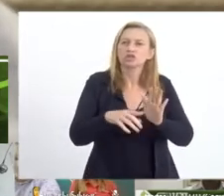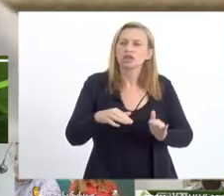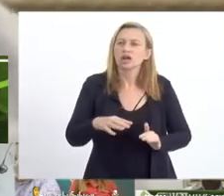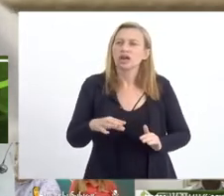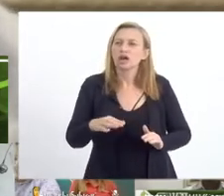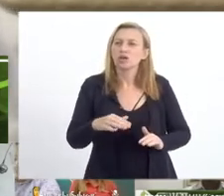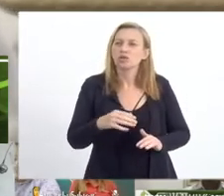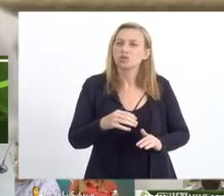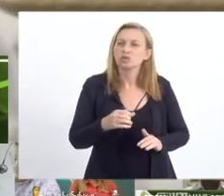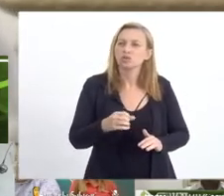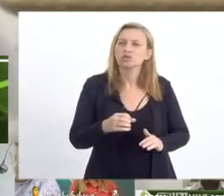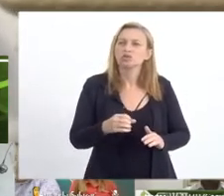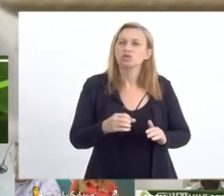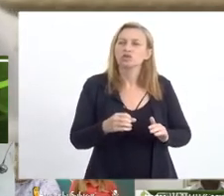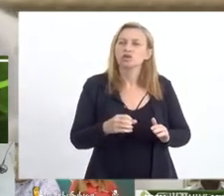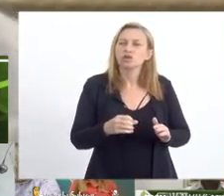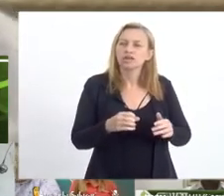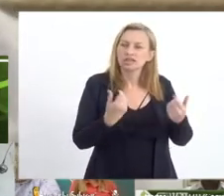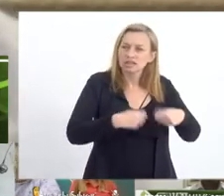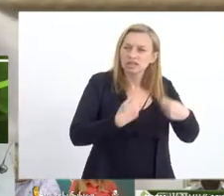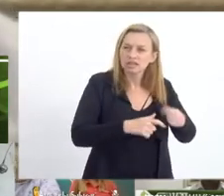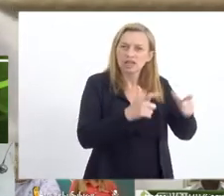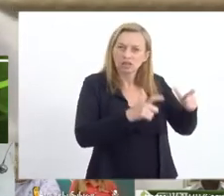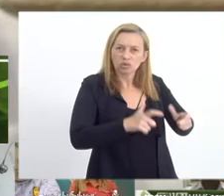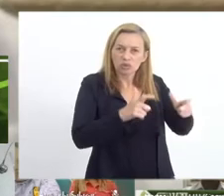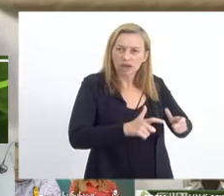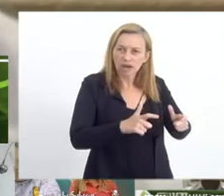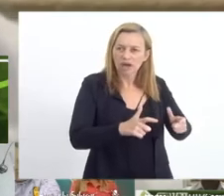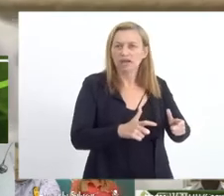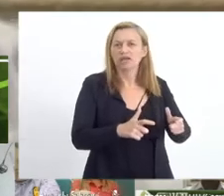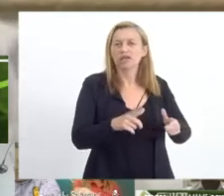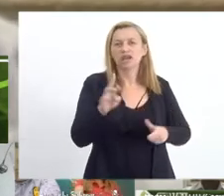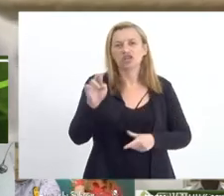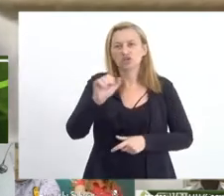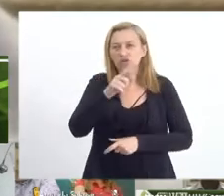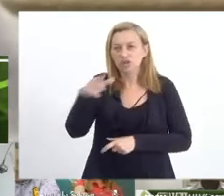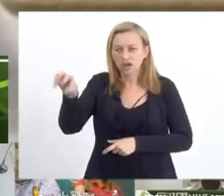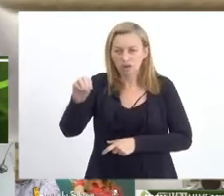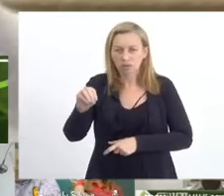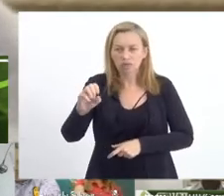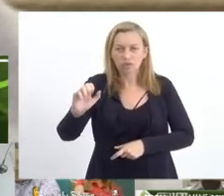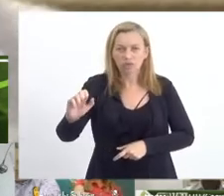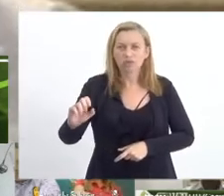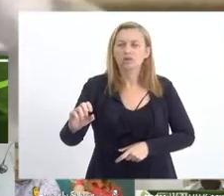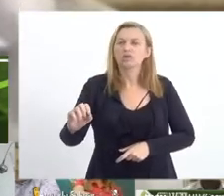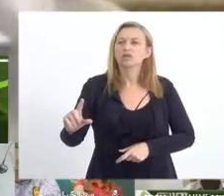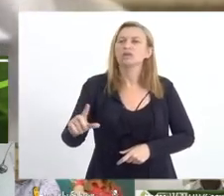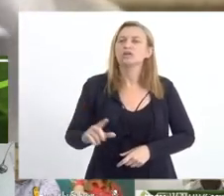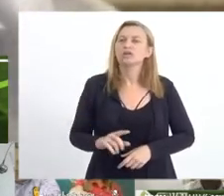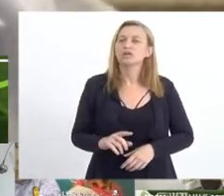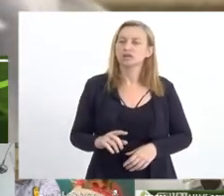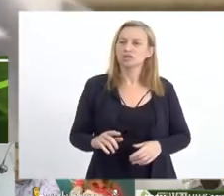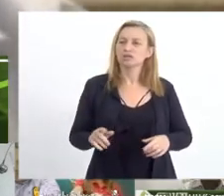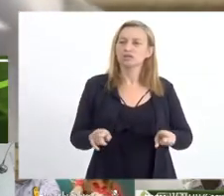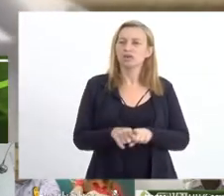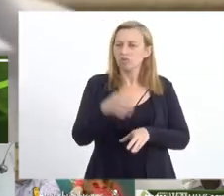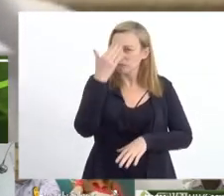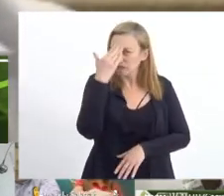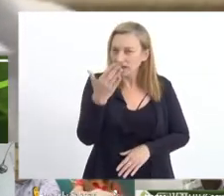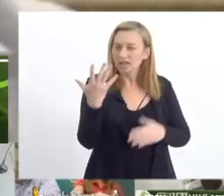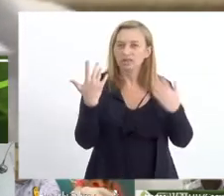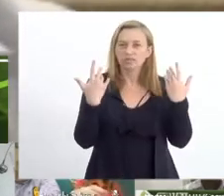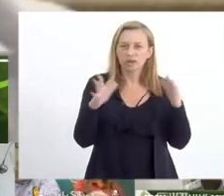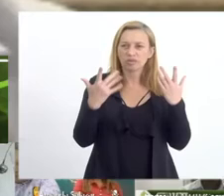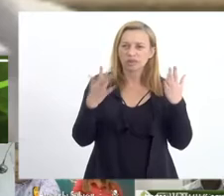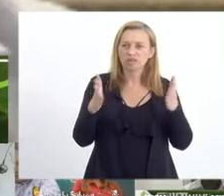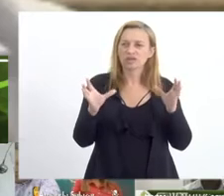demandas locais, regionais, né, nas nossas metas. Obrigado mais uma vez. Parabenizar